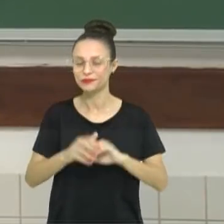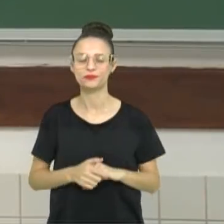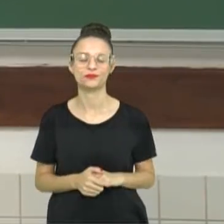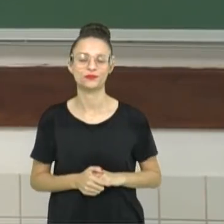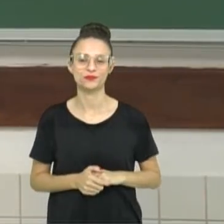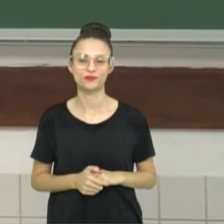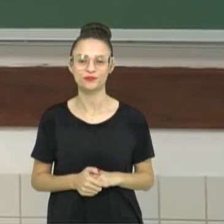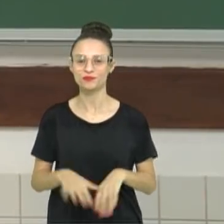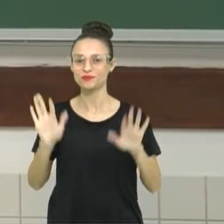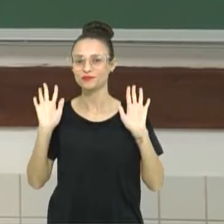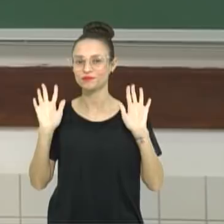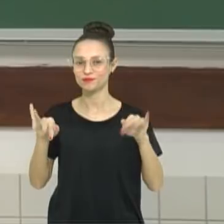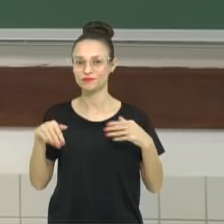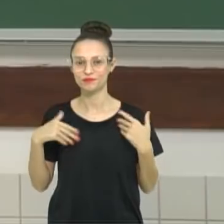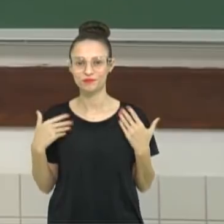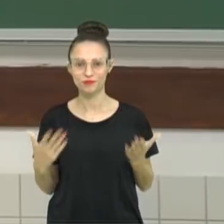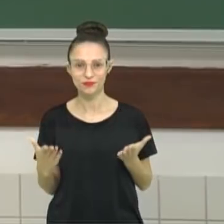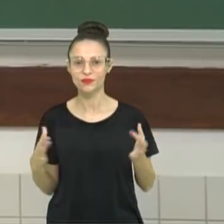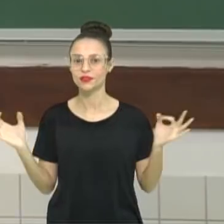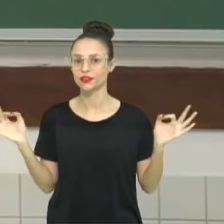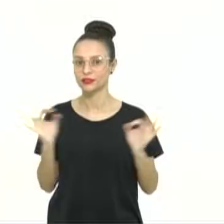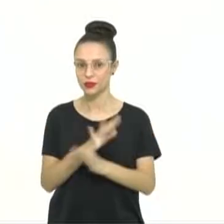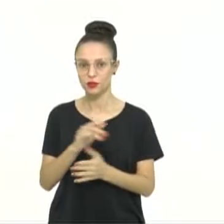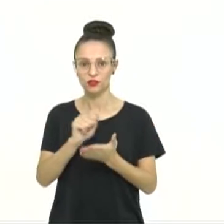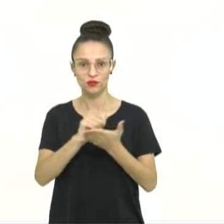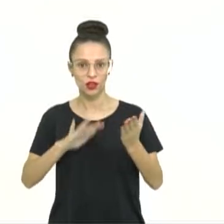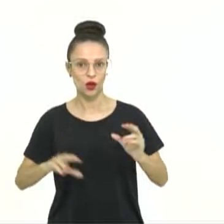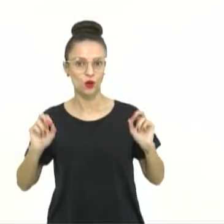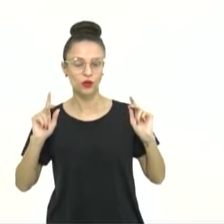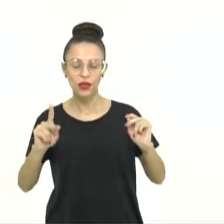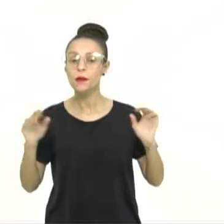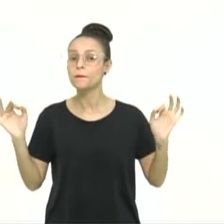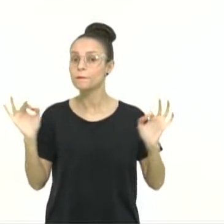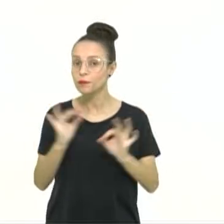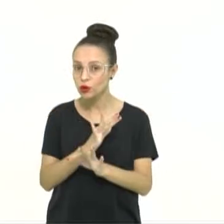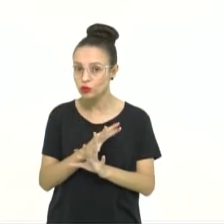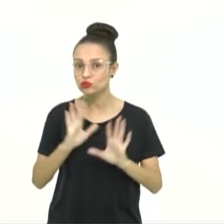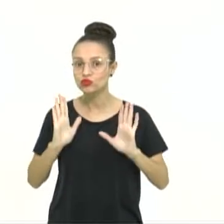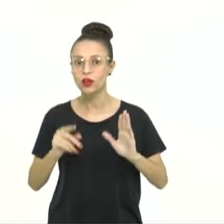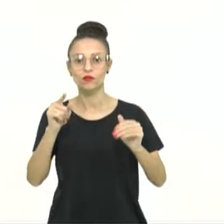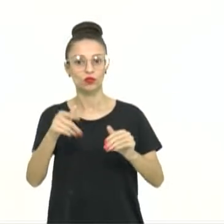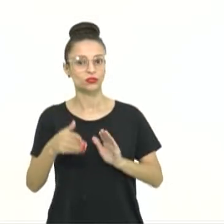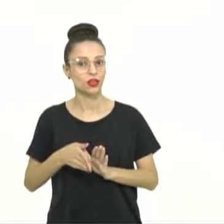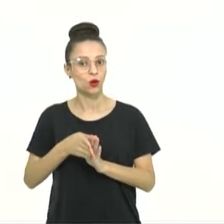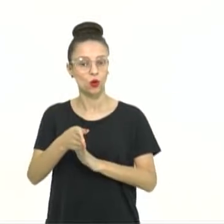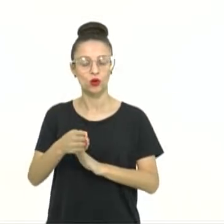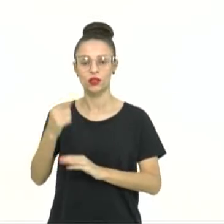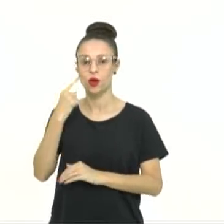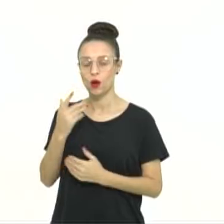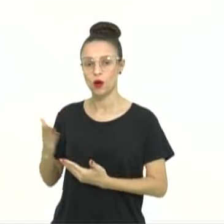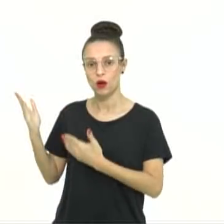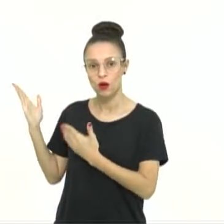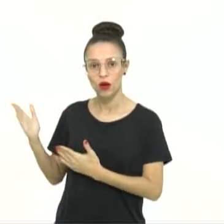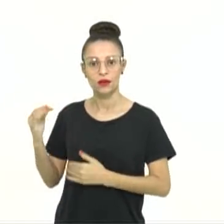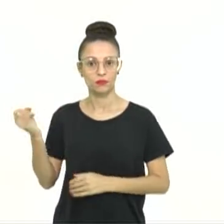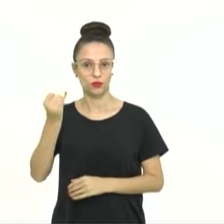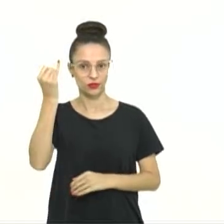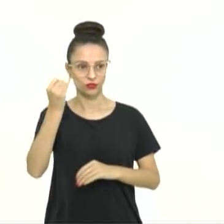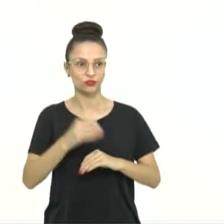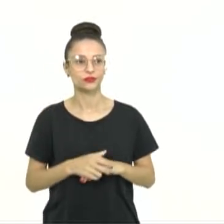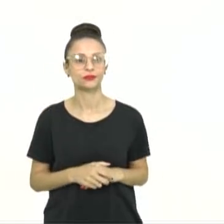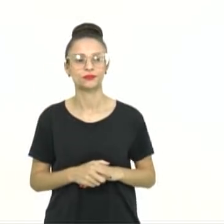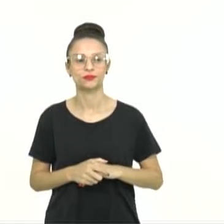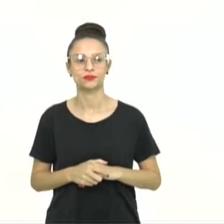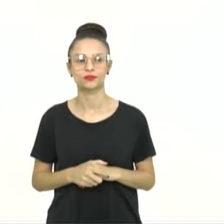Pessoal, finalizando então, terminamos o trabalho. Ao finalizar o trabalho, siga as orientações abaixo, importantíssimas,